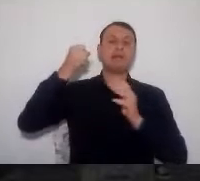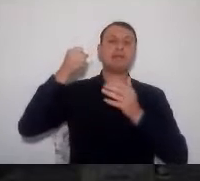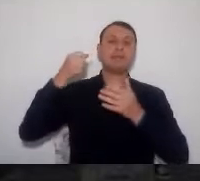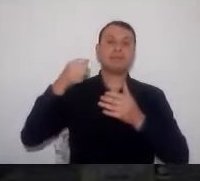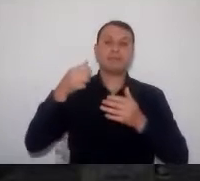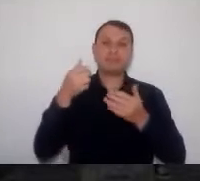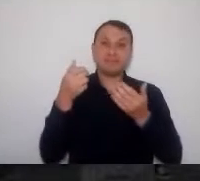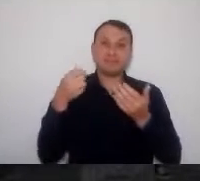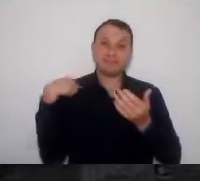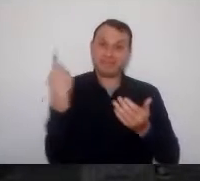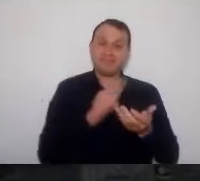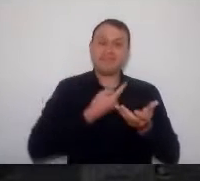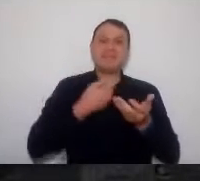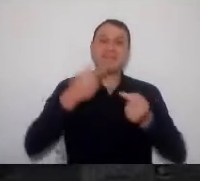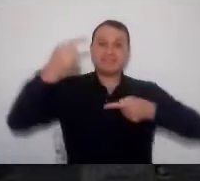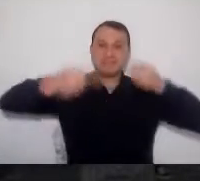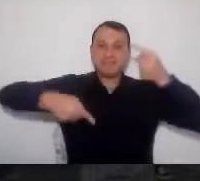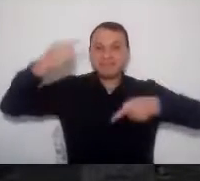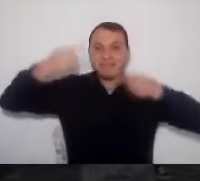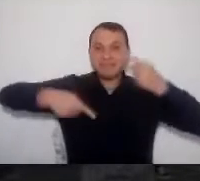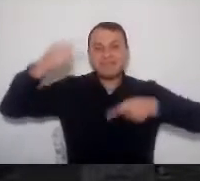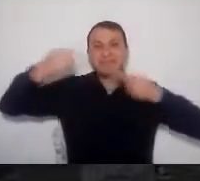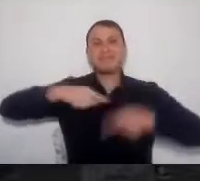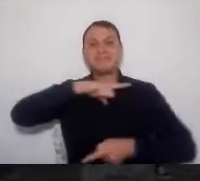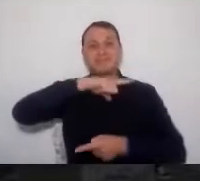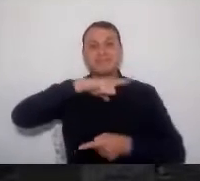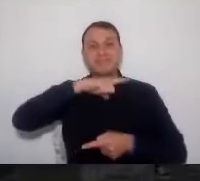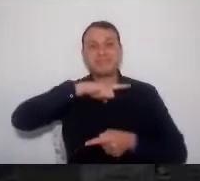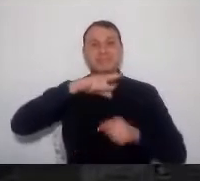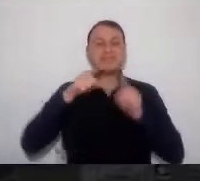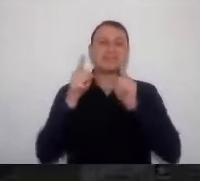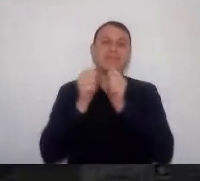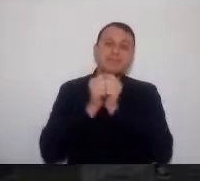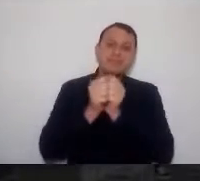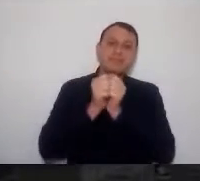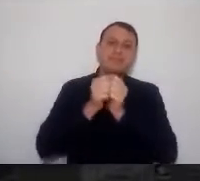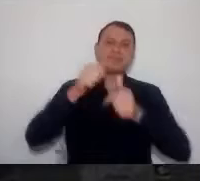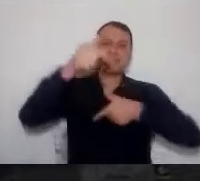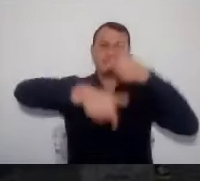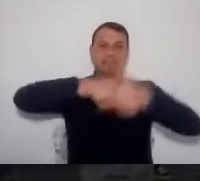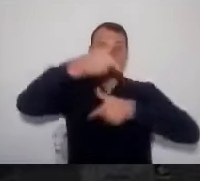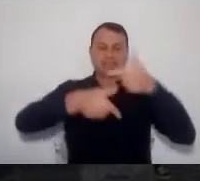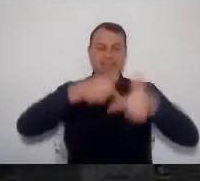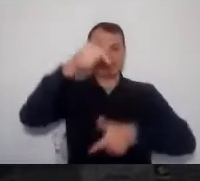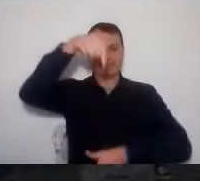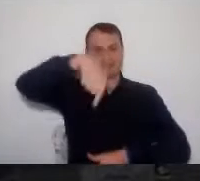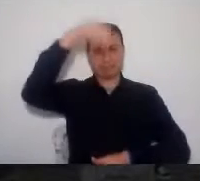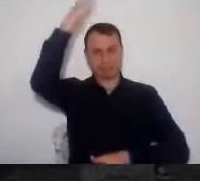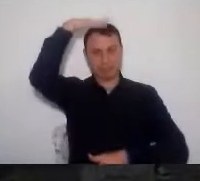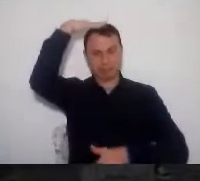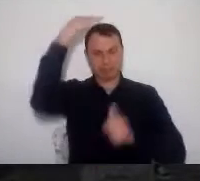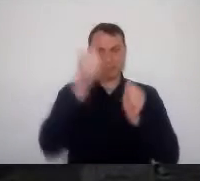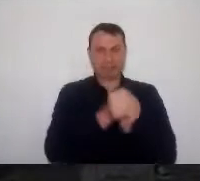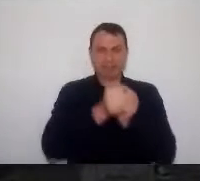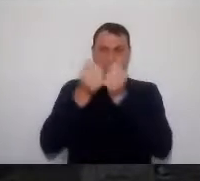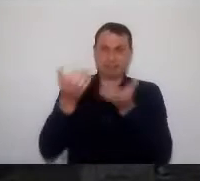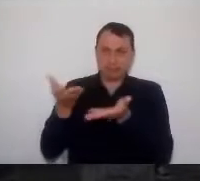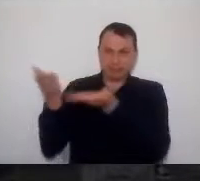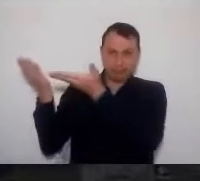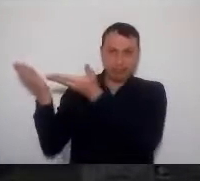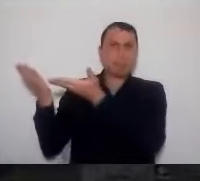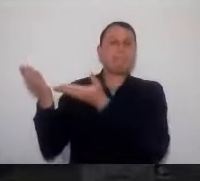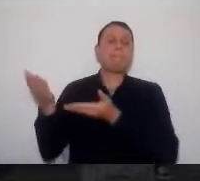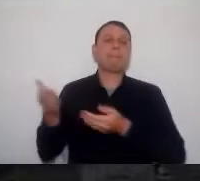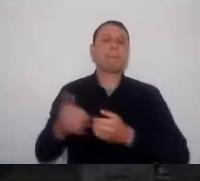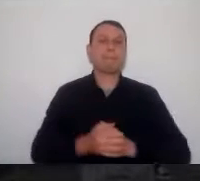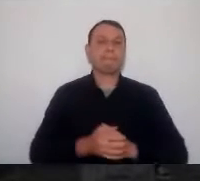nosso estado que sempre esteve ao lado de todos os trabalhadores do Paraná. É com o senhor. Gilson, um